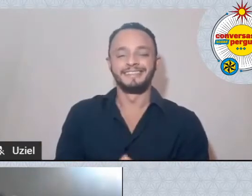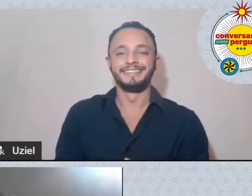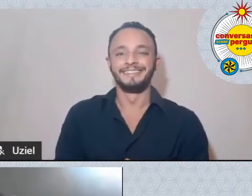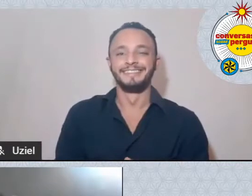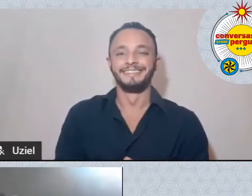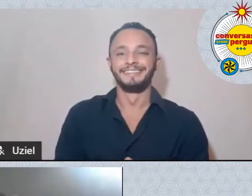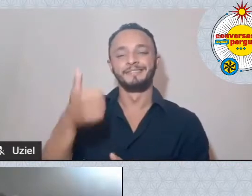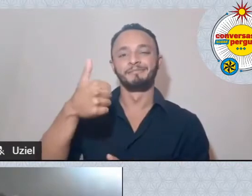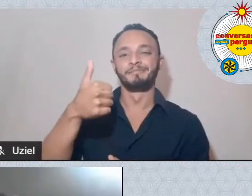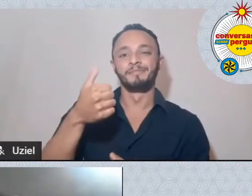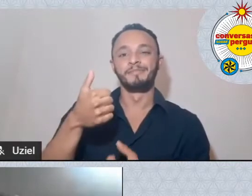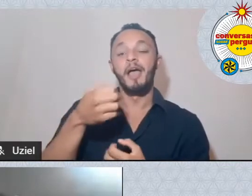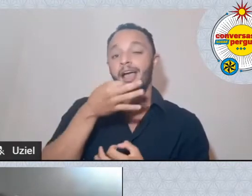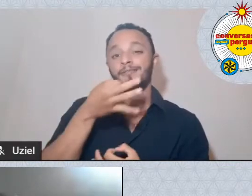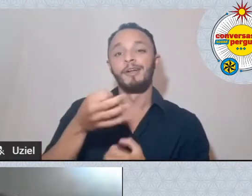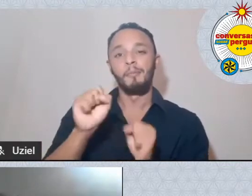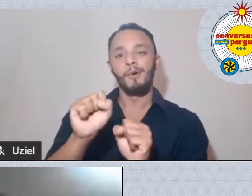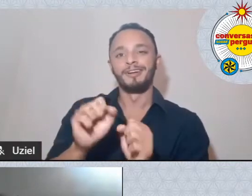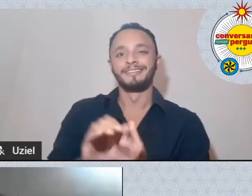falar.